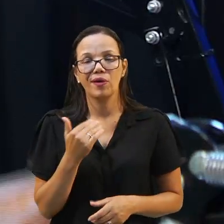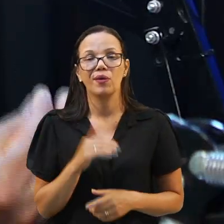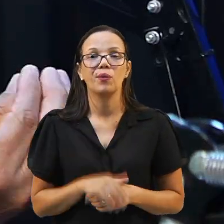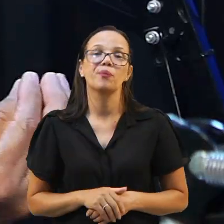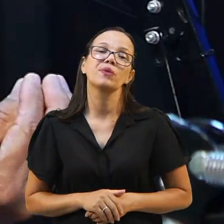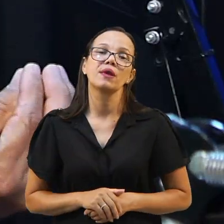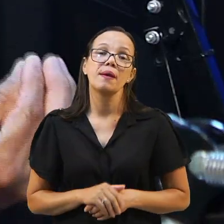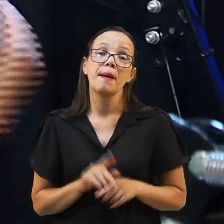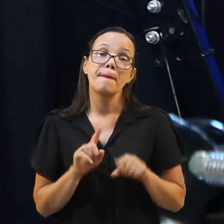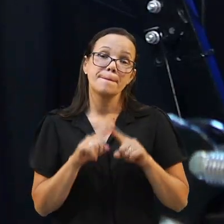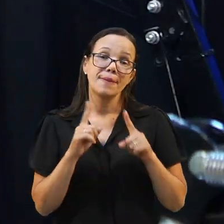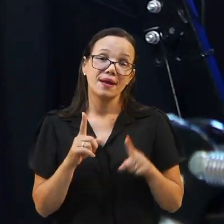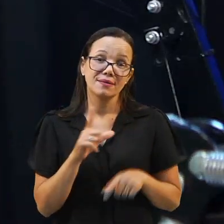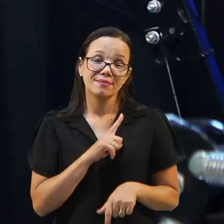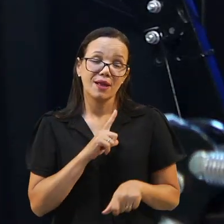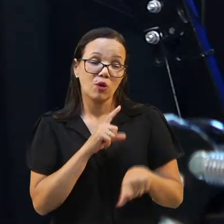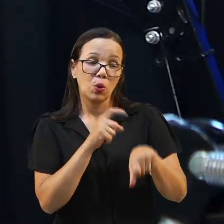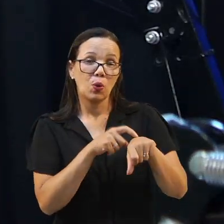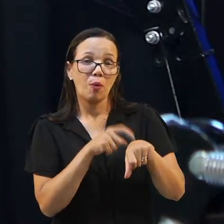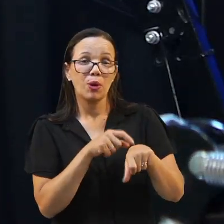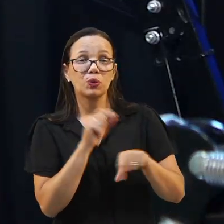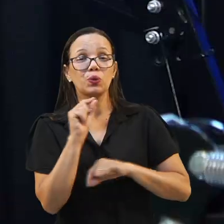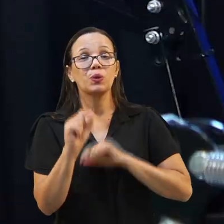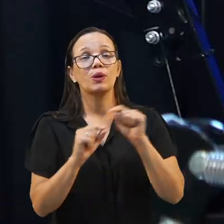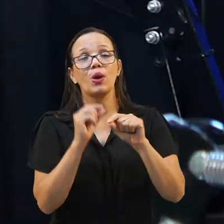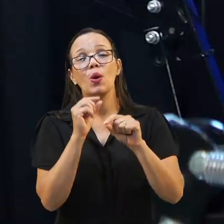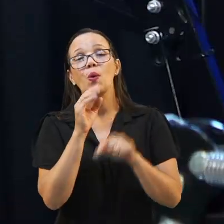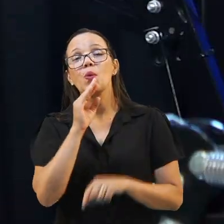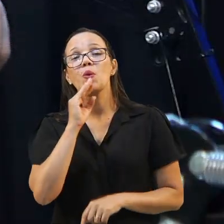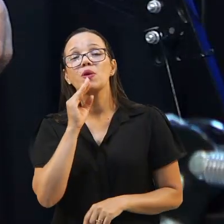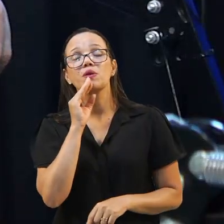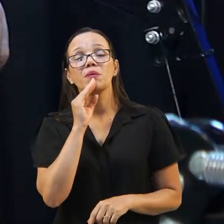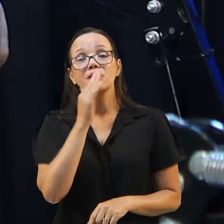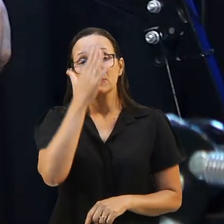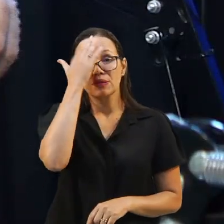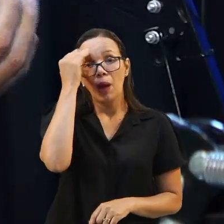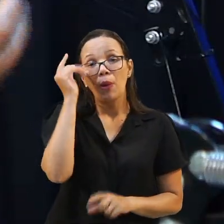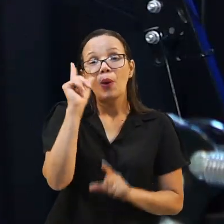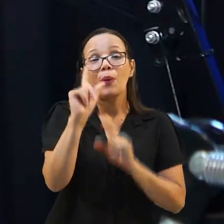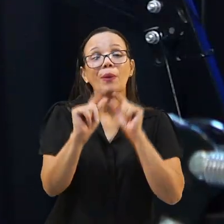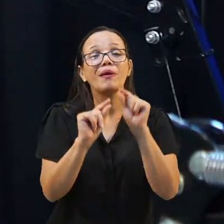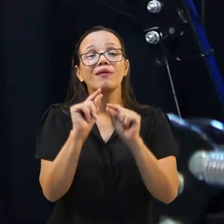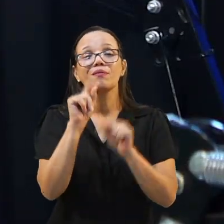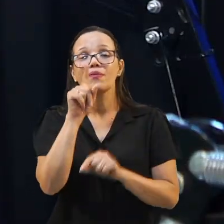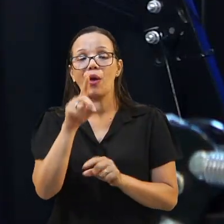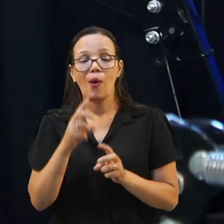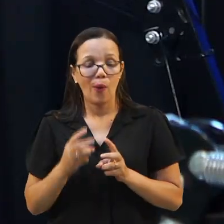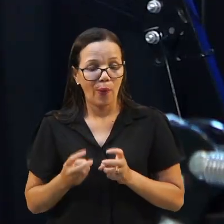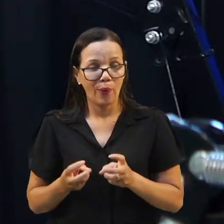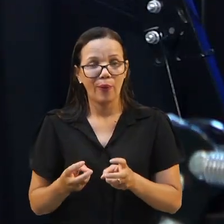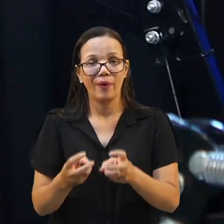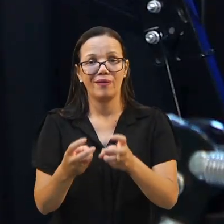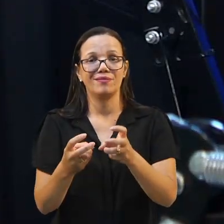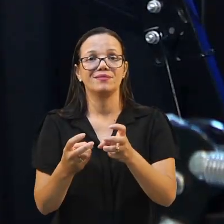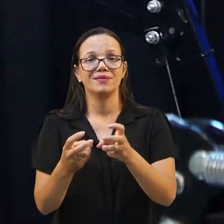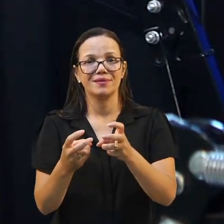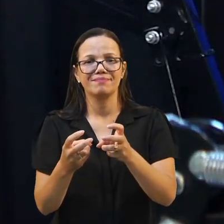mas houve naquele momento o conhecimento do que é o câncer, né? Qual o